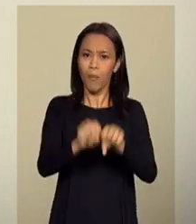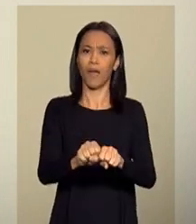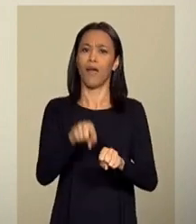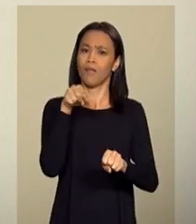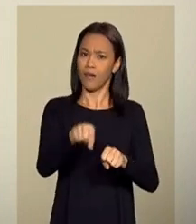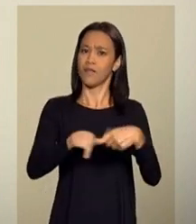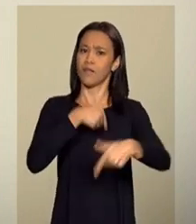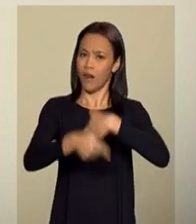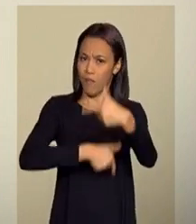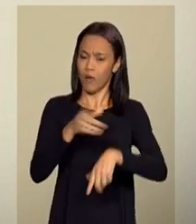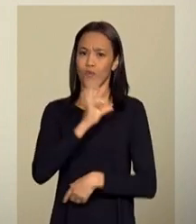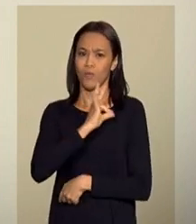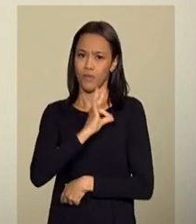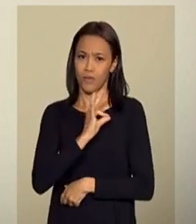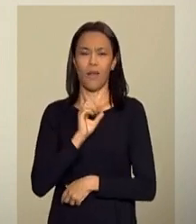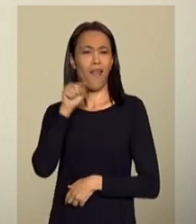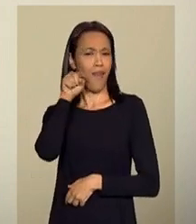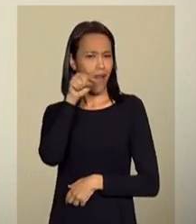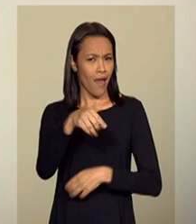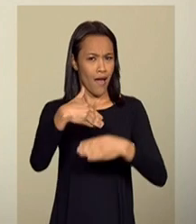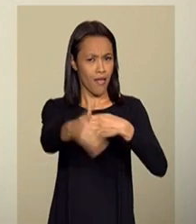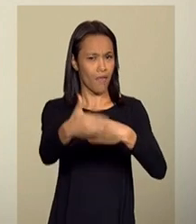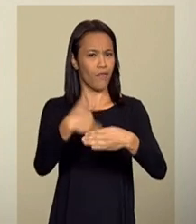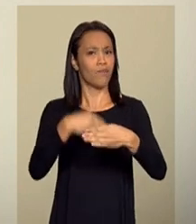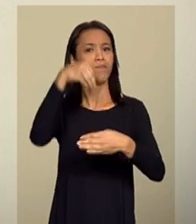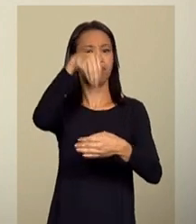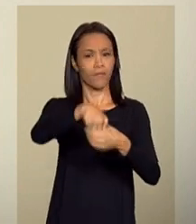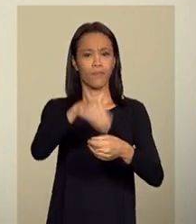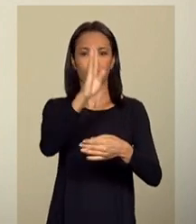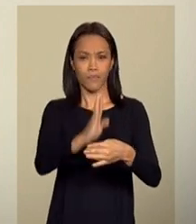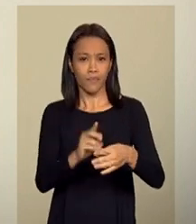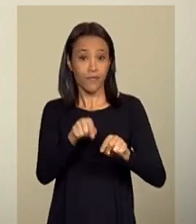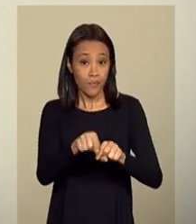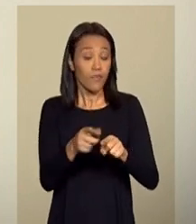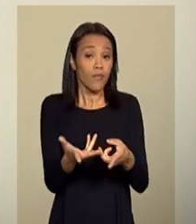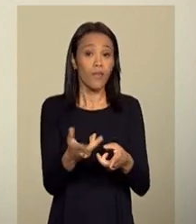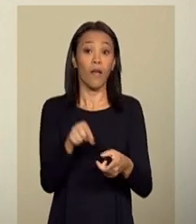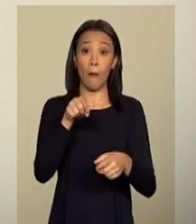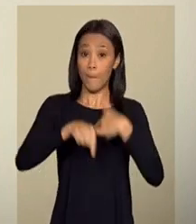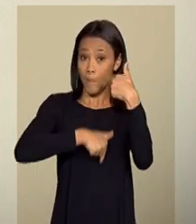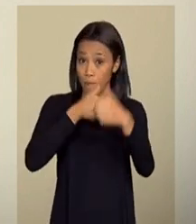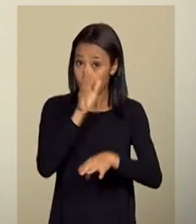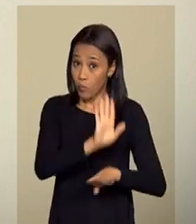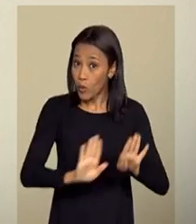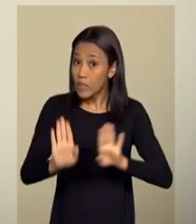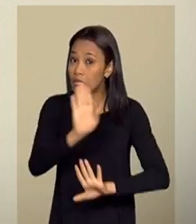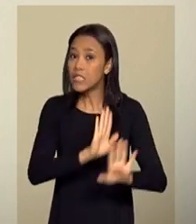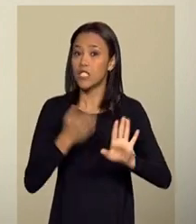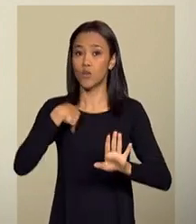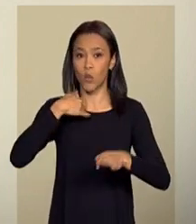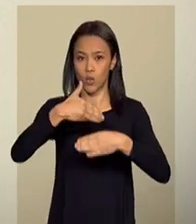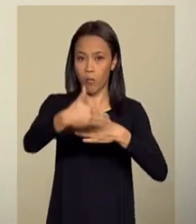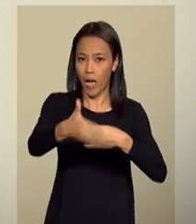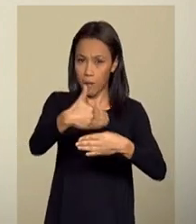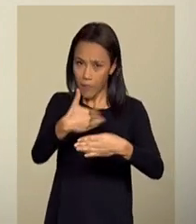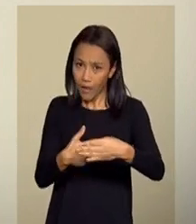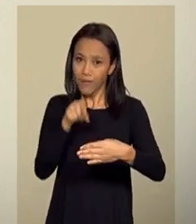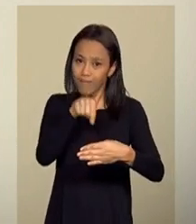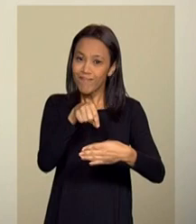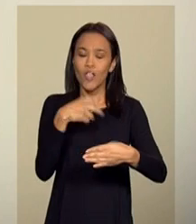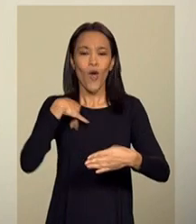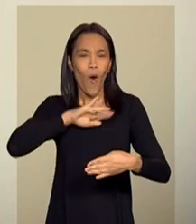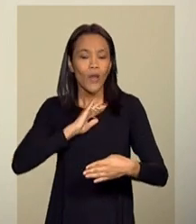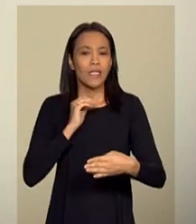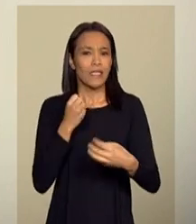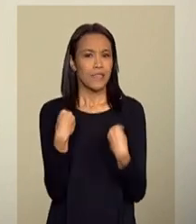Agatha ainda lá na fronteira do Brasil Então Luciano protegendo as nossas fronteiras nós ajudamos a